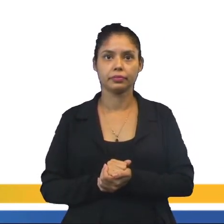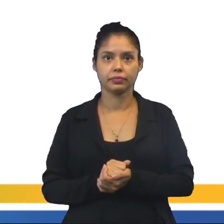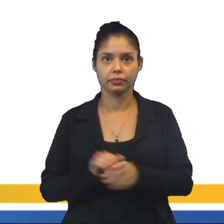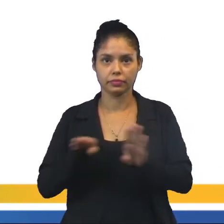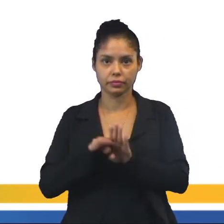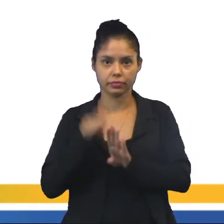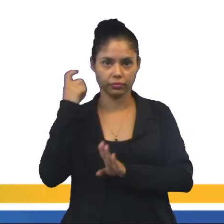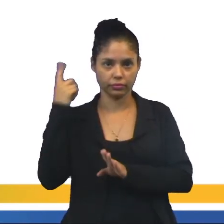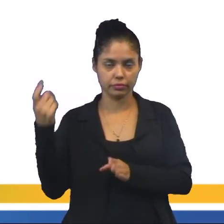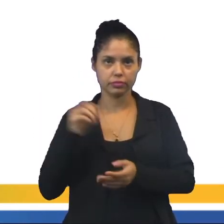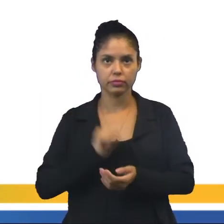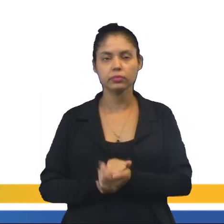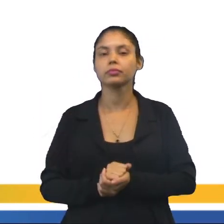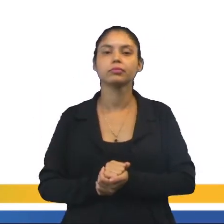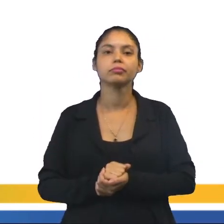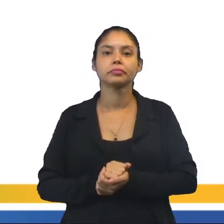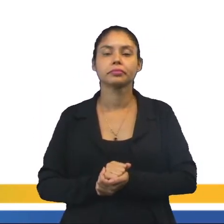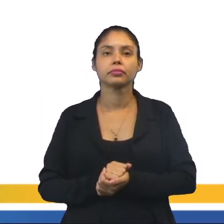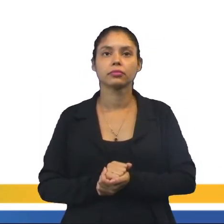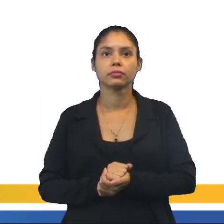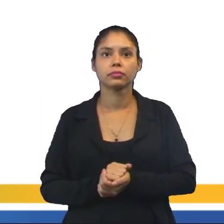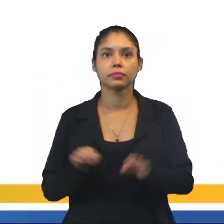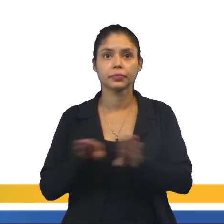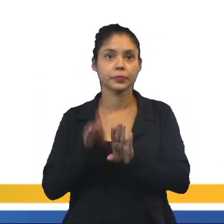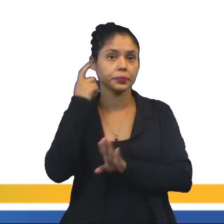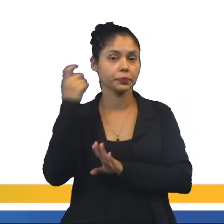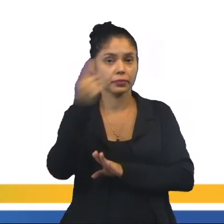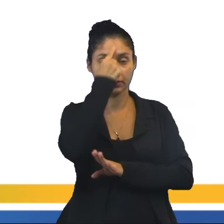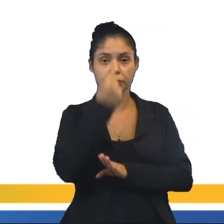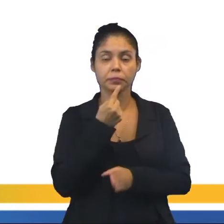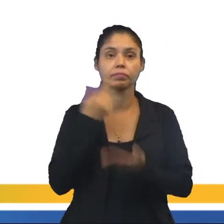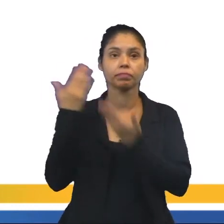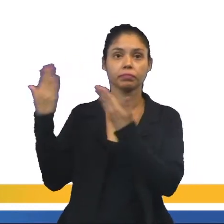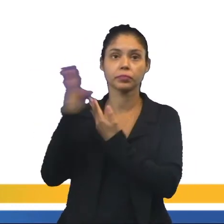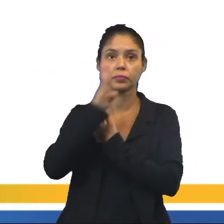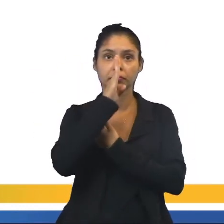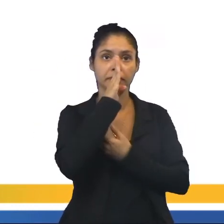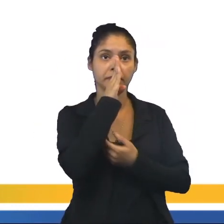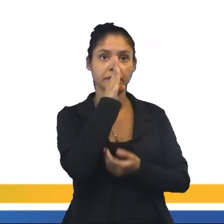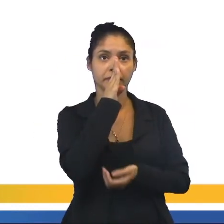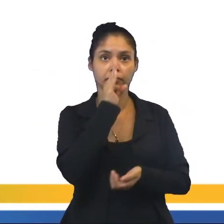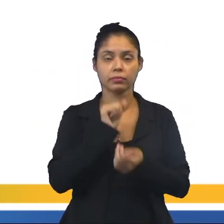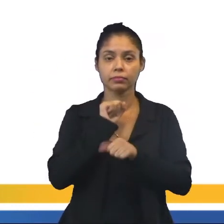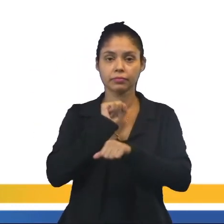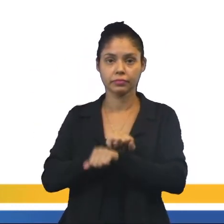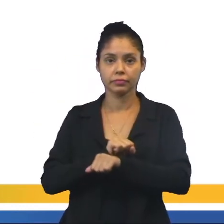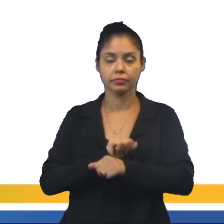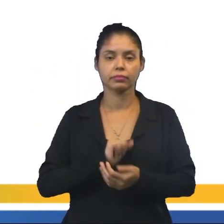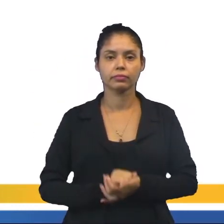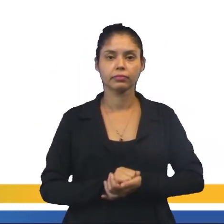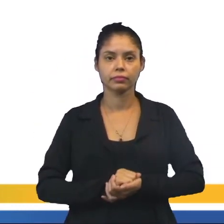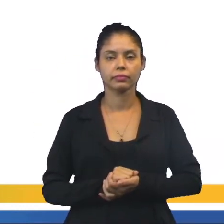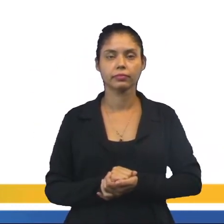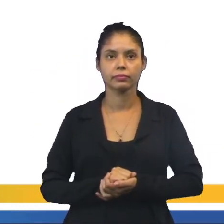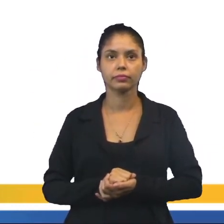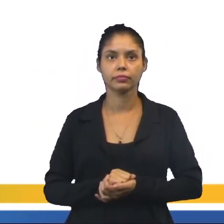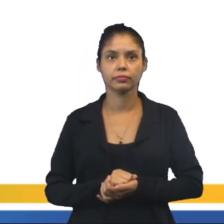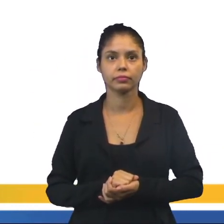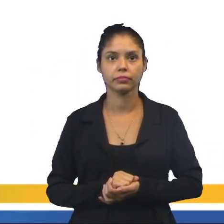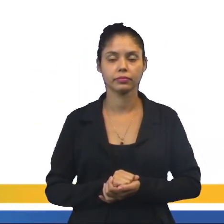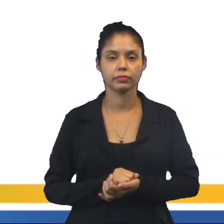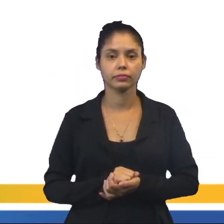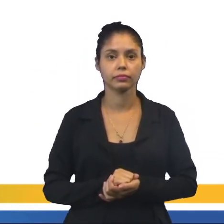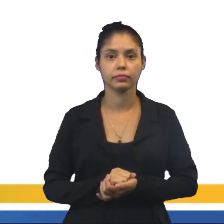figuras e sons e acima dela tem as figuras de silêncio que essas são as pausas Tá certo então